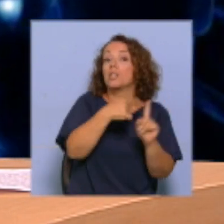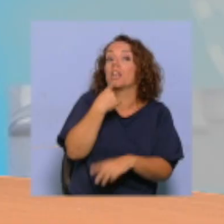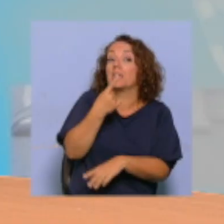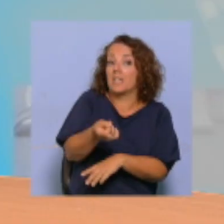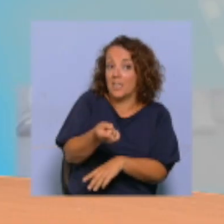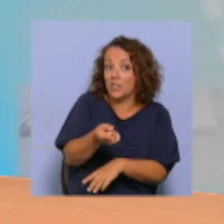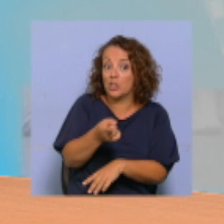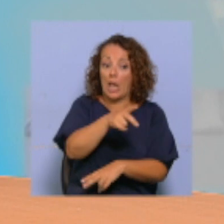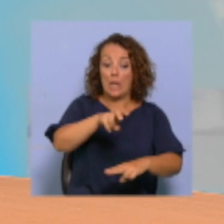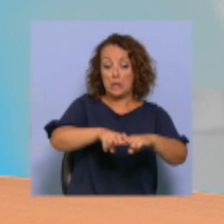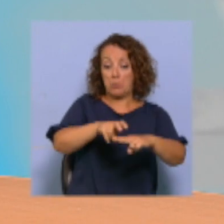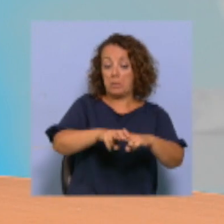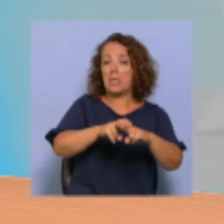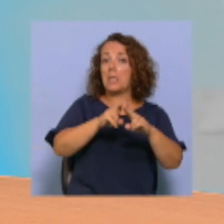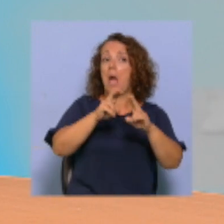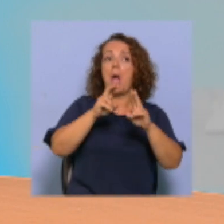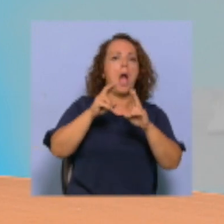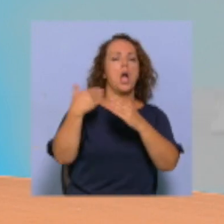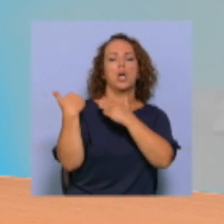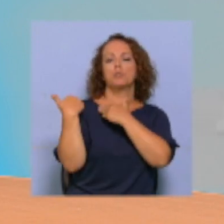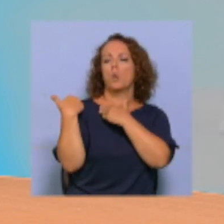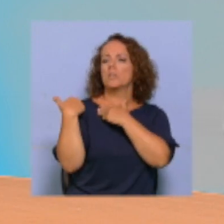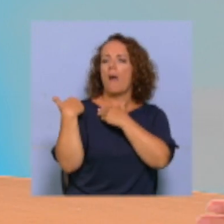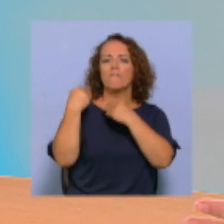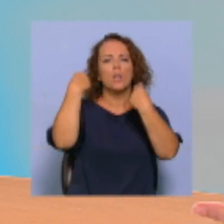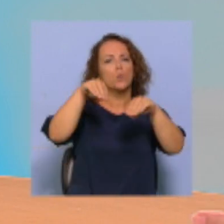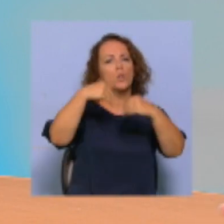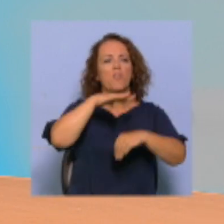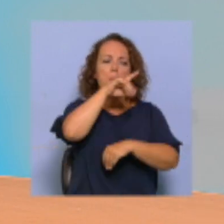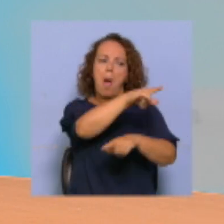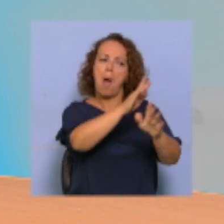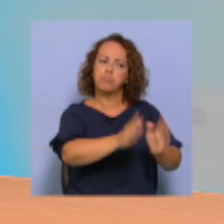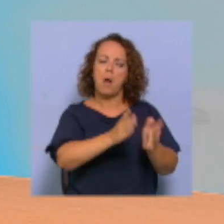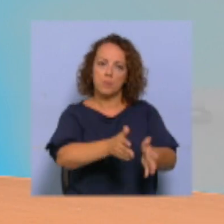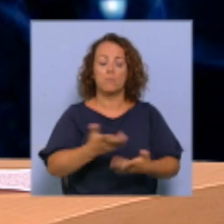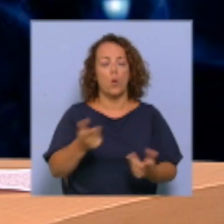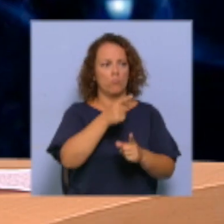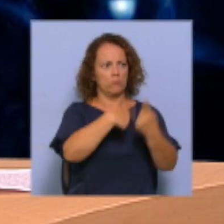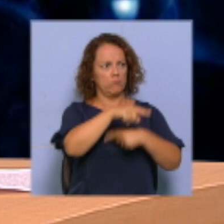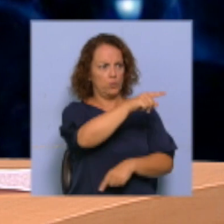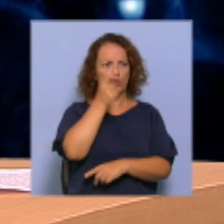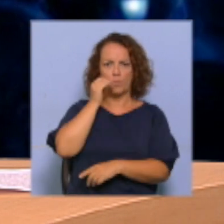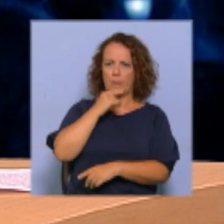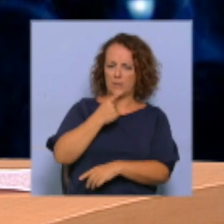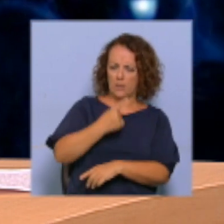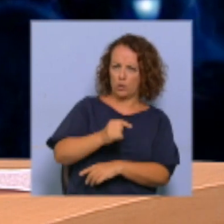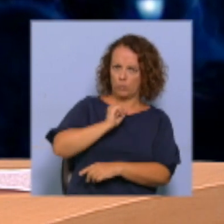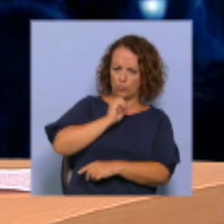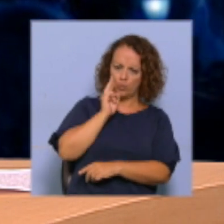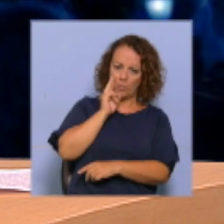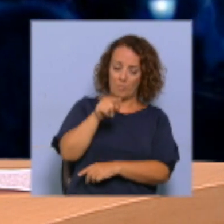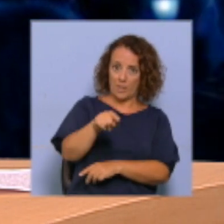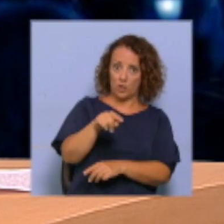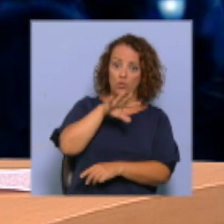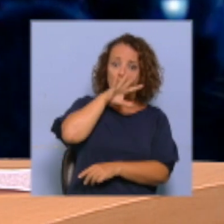disciplina isenta a responsabilidade educativa das famílias. É verdade, que os pais, no fundo, alegaram objeção de consciência à frequência